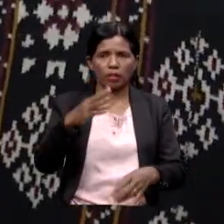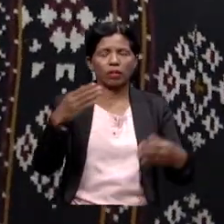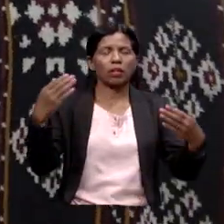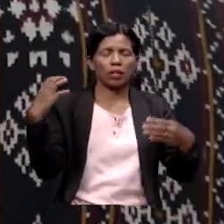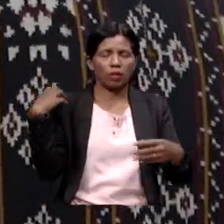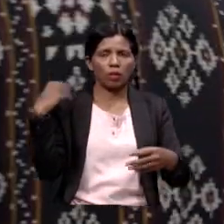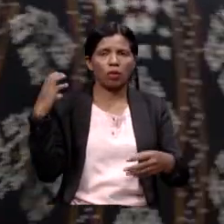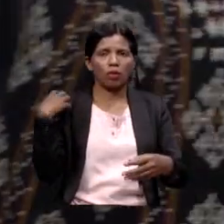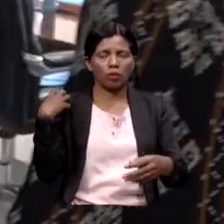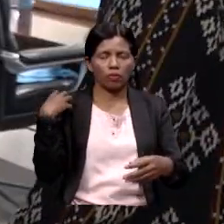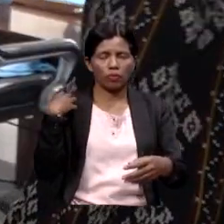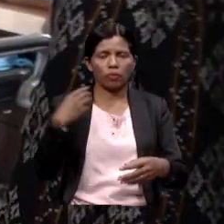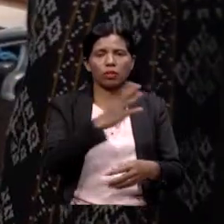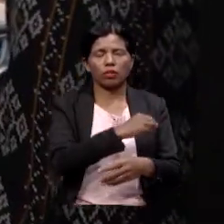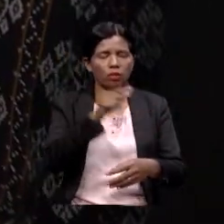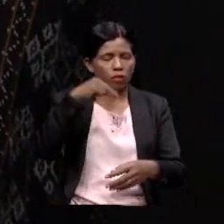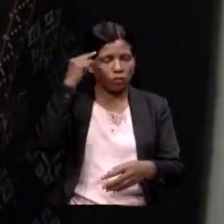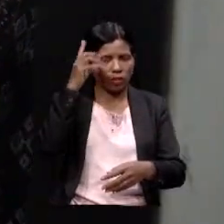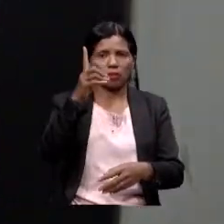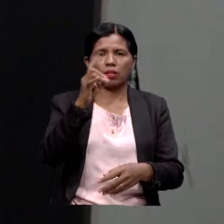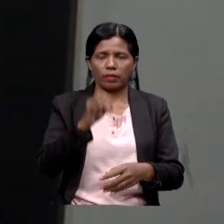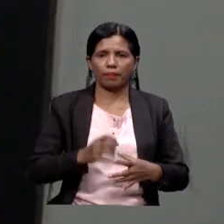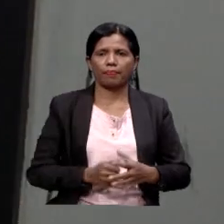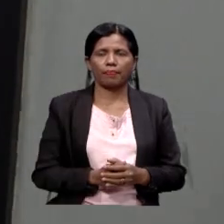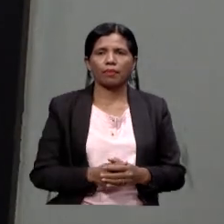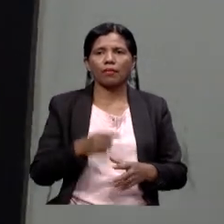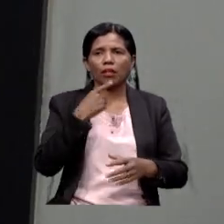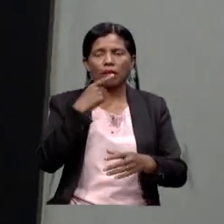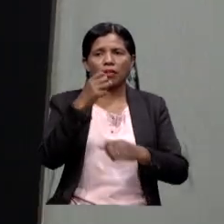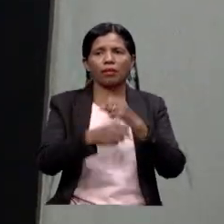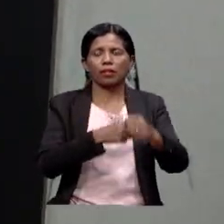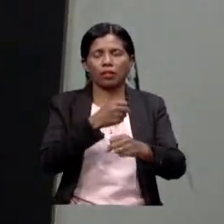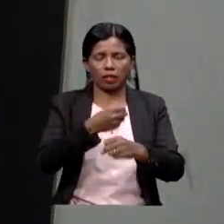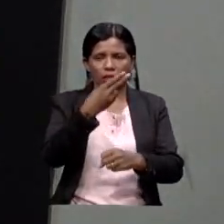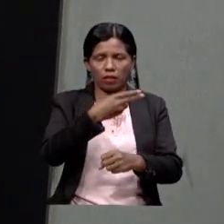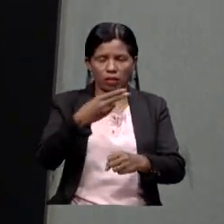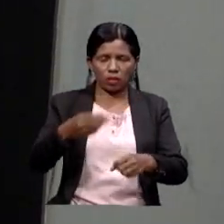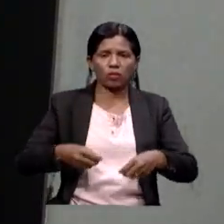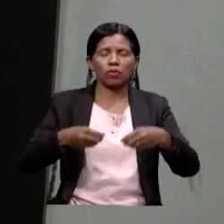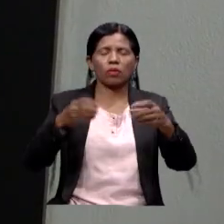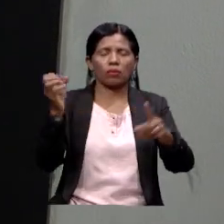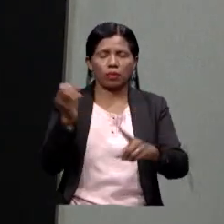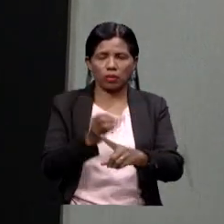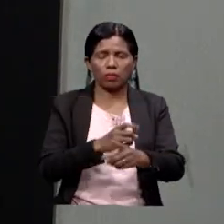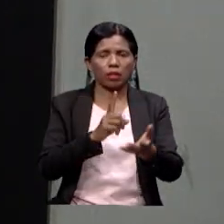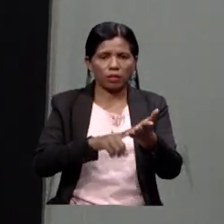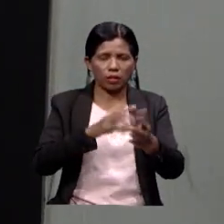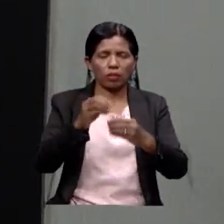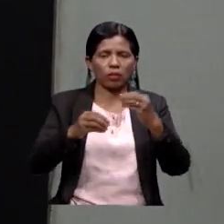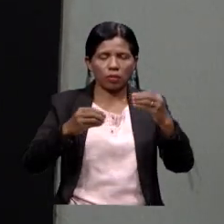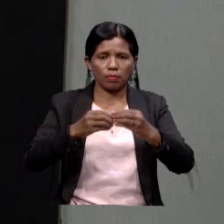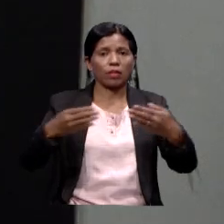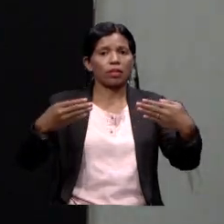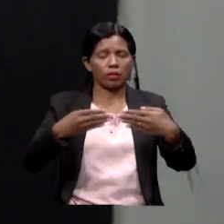marítima Palácio Governo Dili. Abdul Kadir Zailani hateten tina ne Indonesia fo prioridade ato debate kon ba fronteira